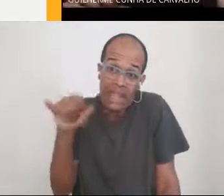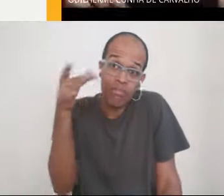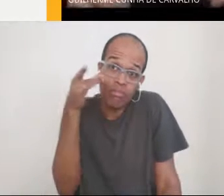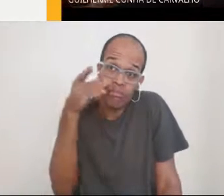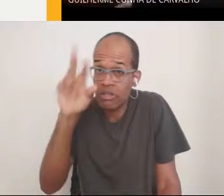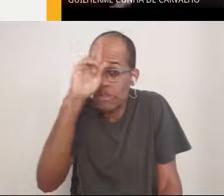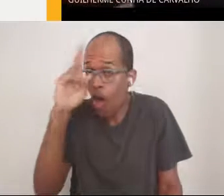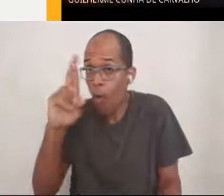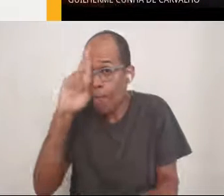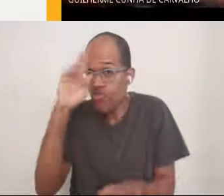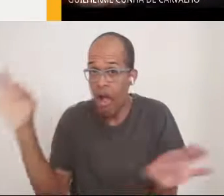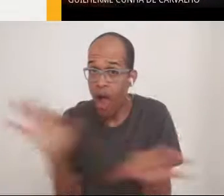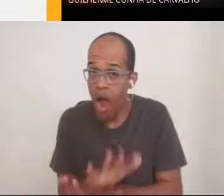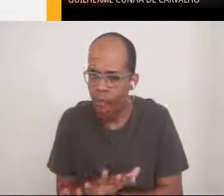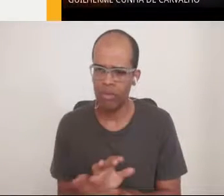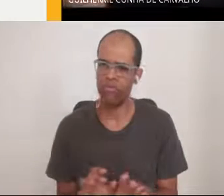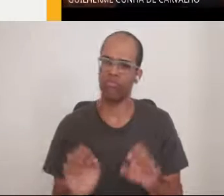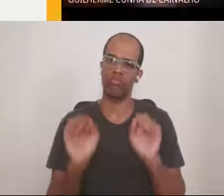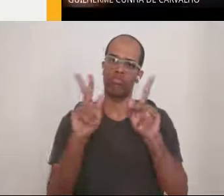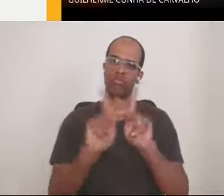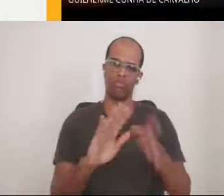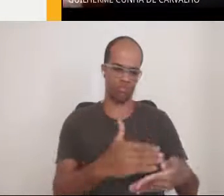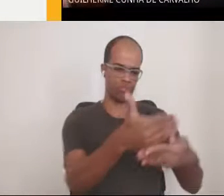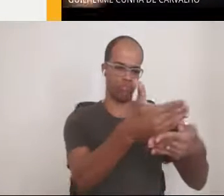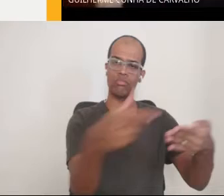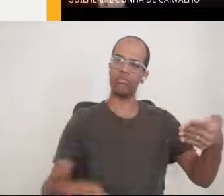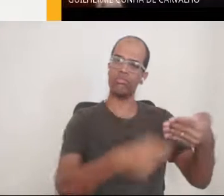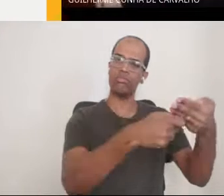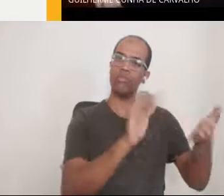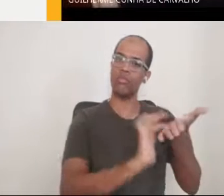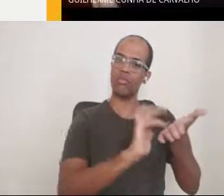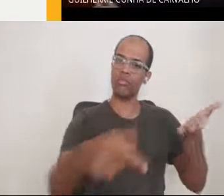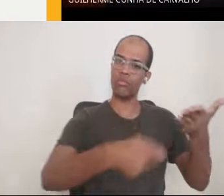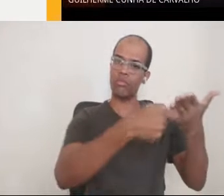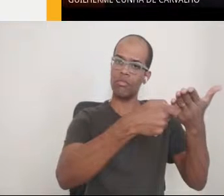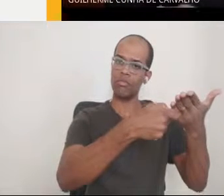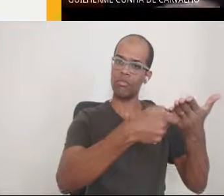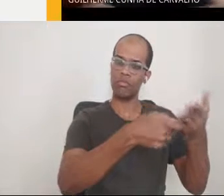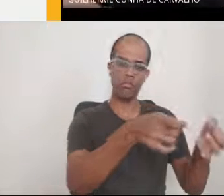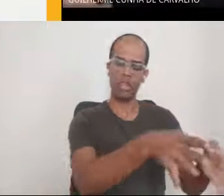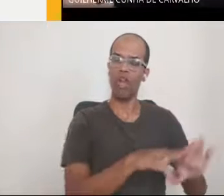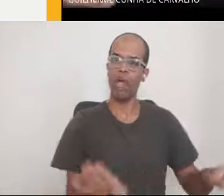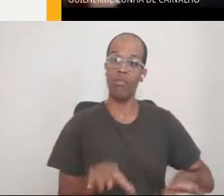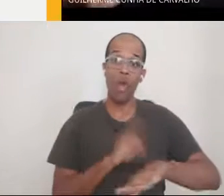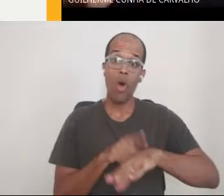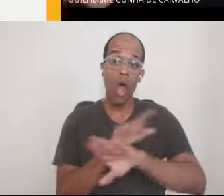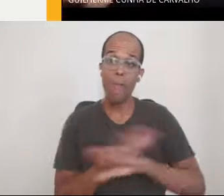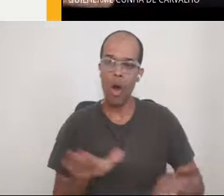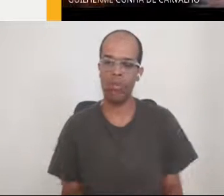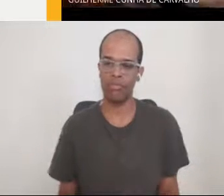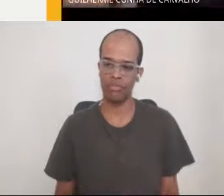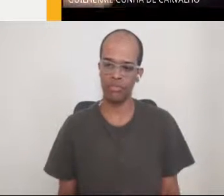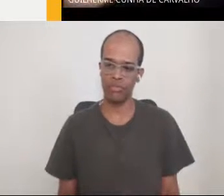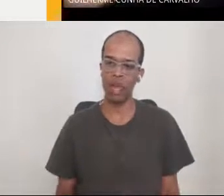de manhã. Meio-dia, põe o tablet para carregar e deixa lá. Acabou, já acabou o horário dele, foi.